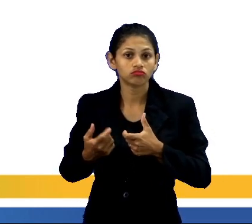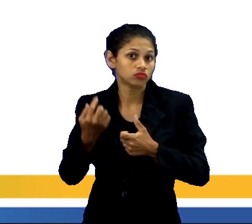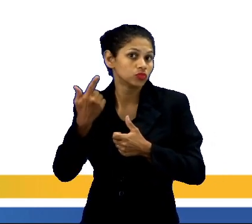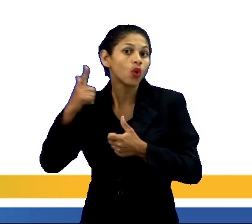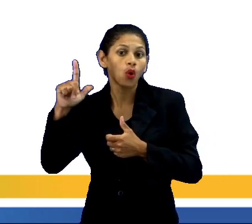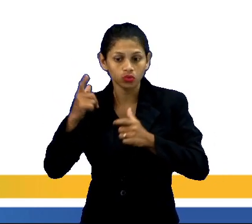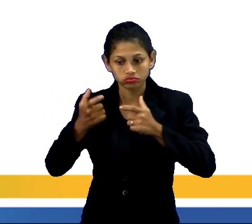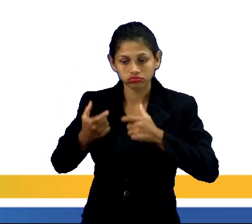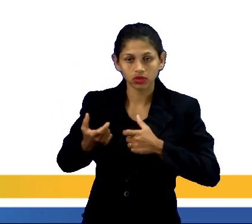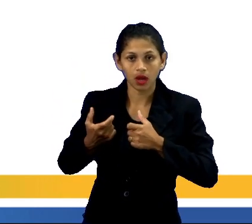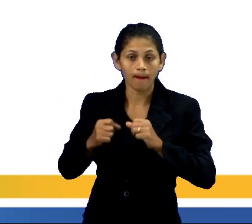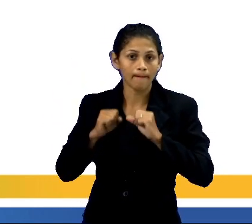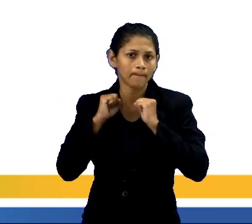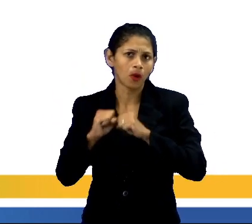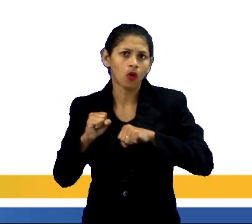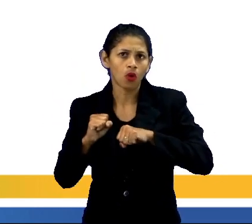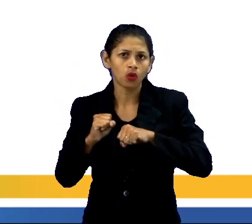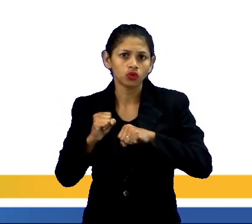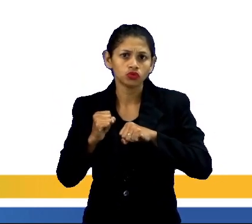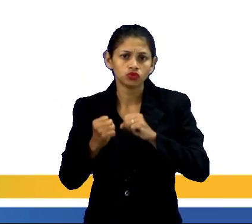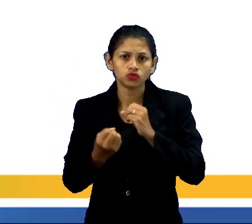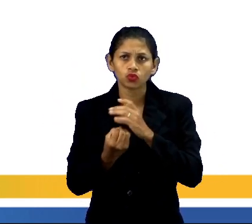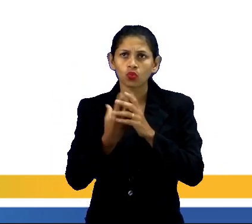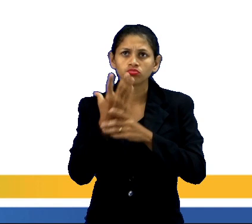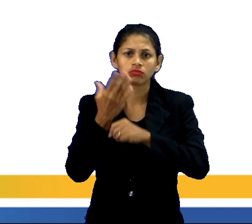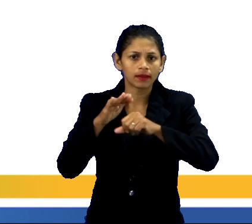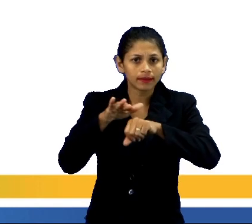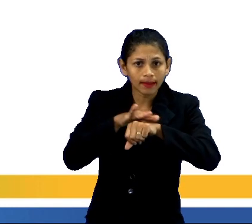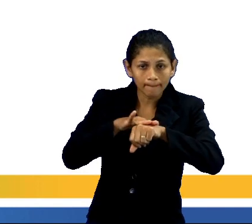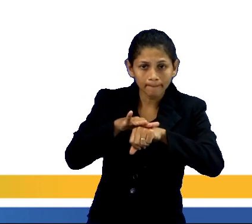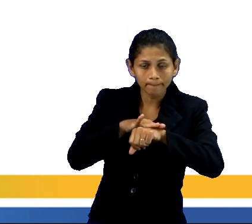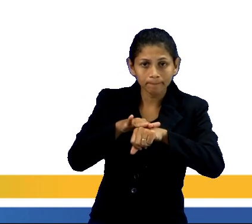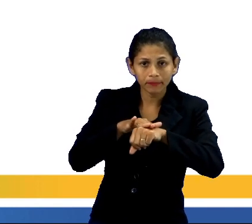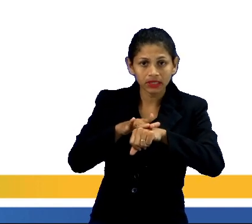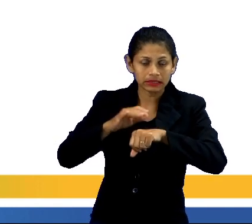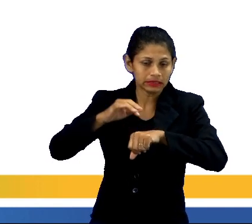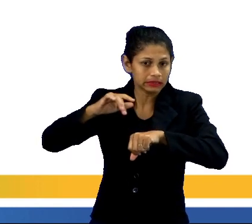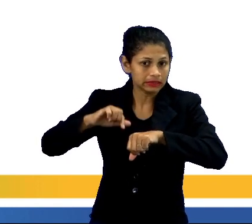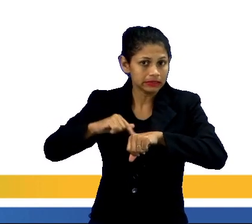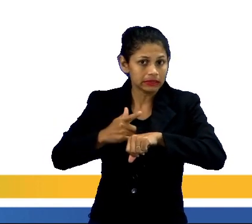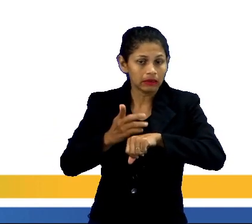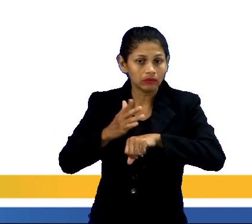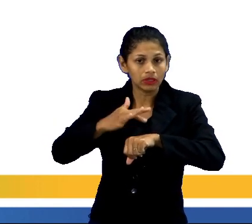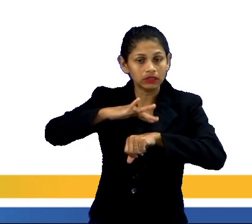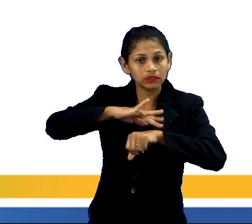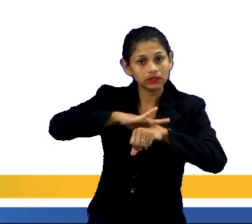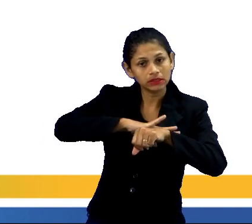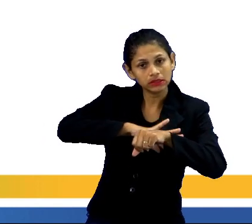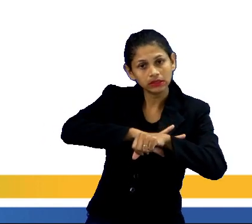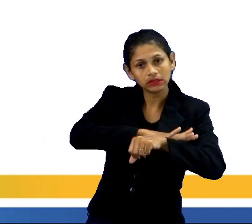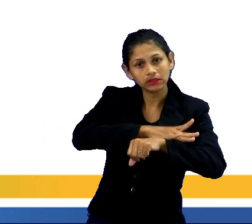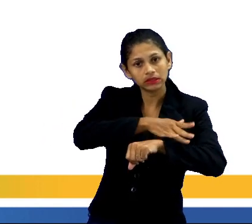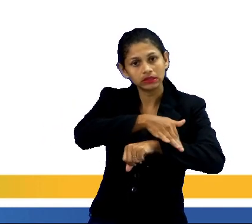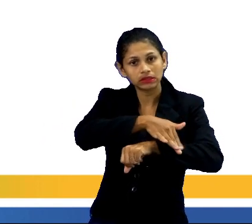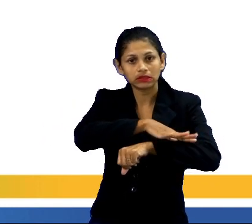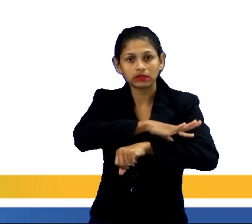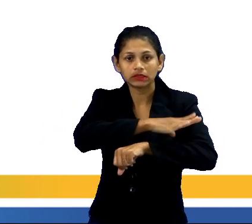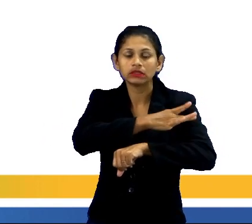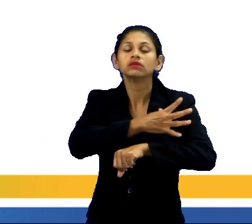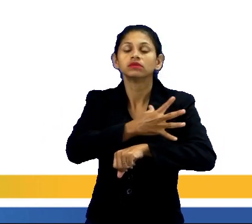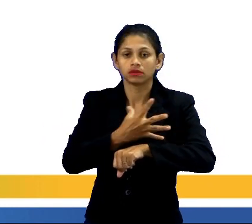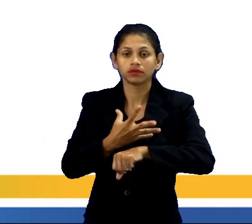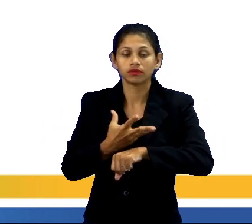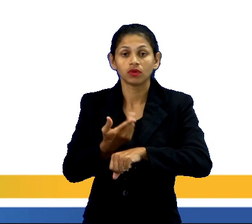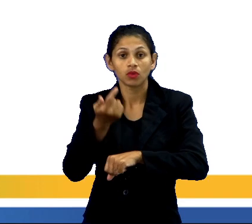aparecer ali na pele e ele acaba se irradiando, Ele corre essa metástase para outros locais, que no caso é